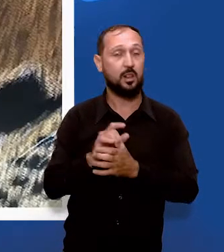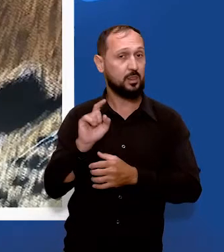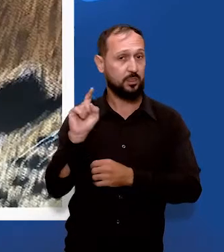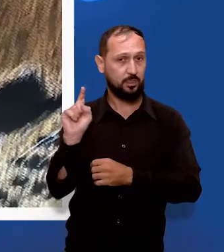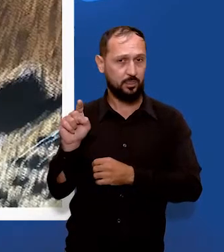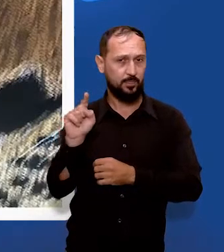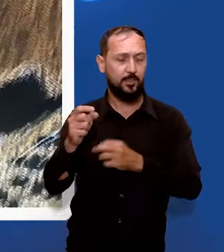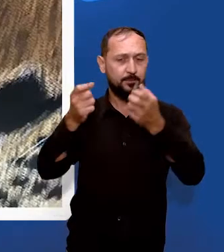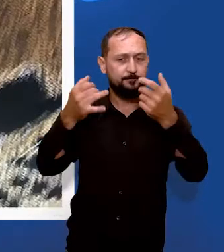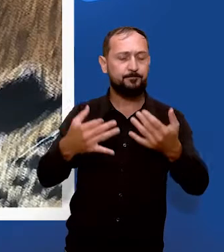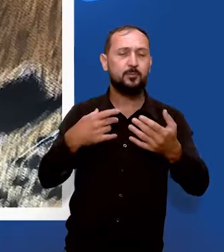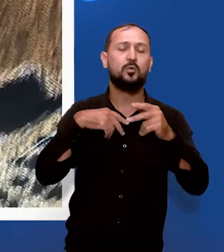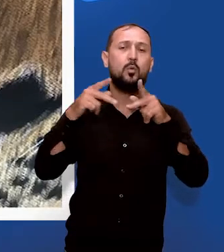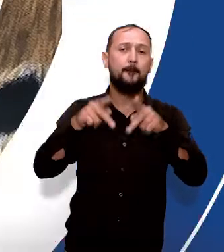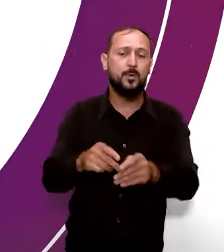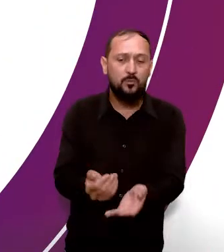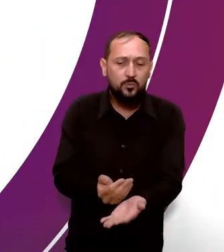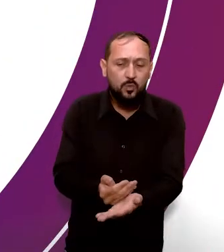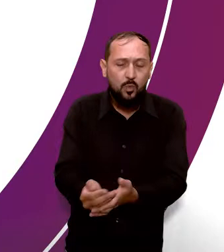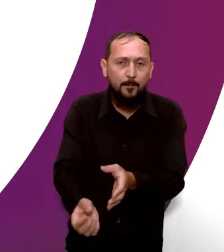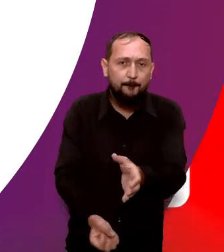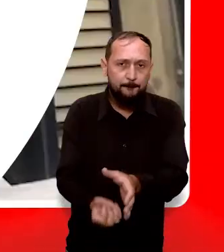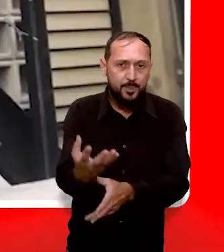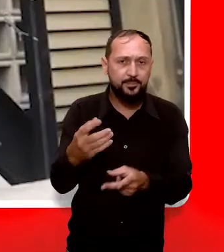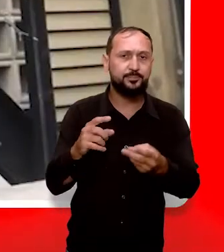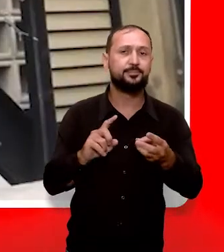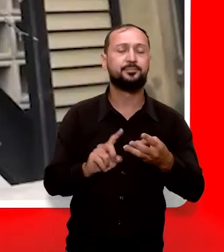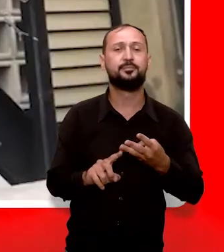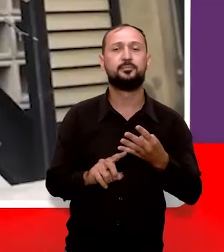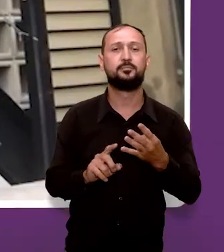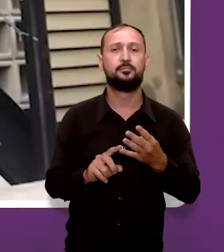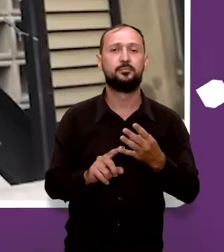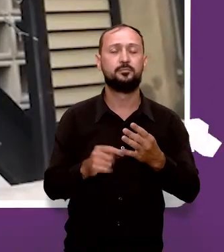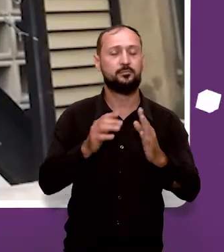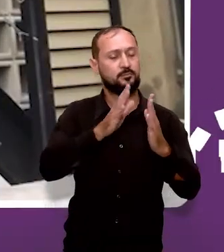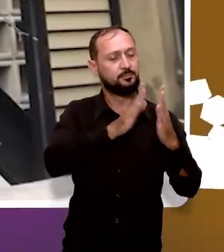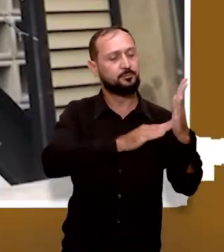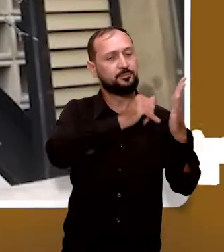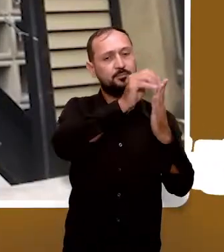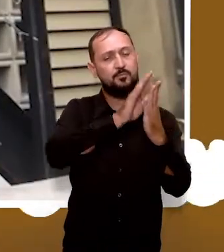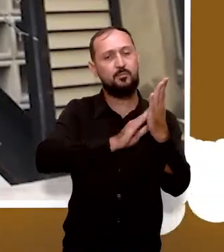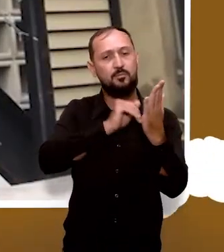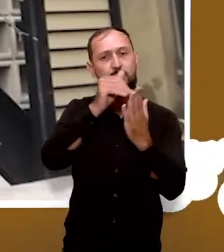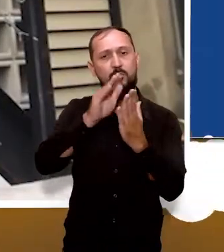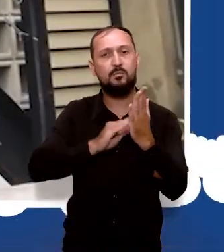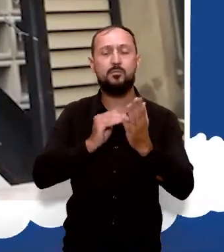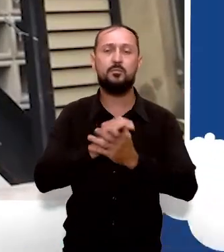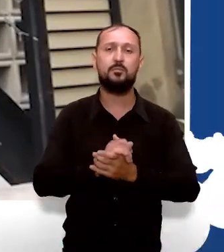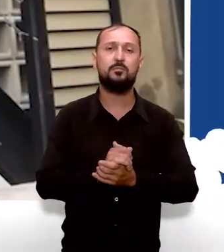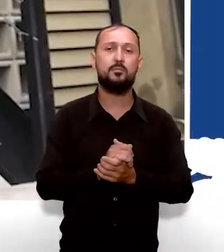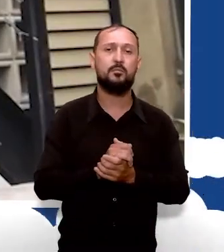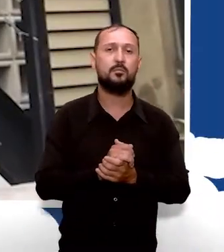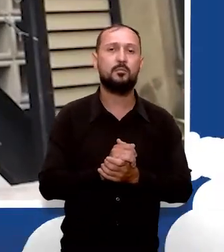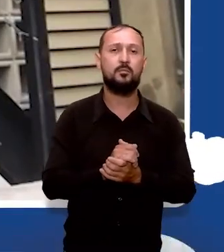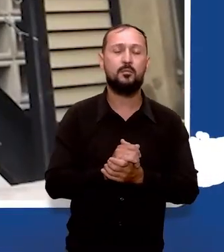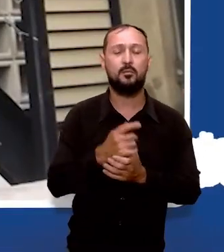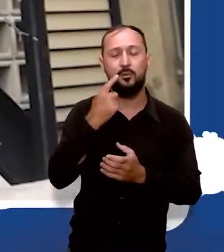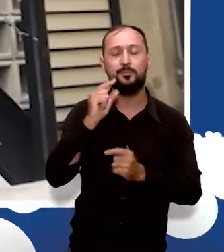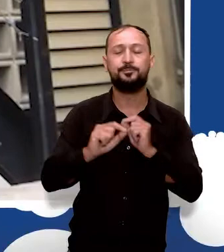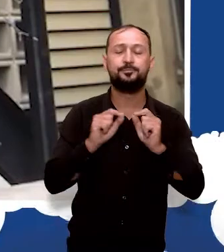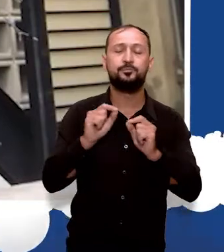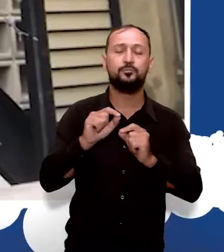A Lúcia fala dos povos originários, a Lúcia fala e pinta